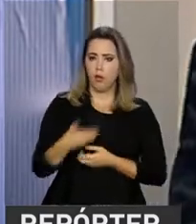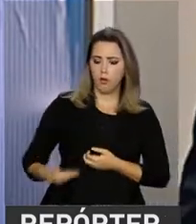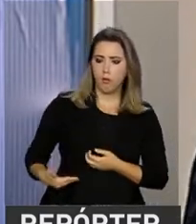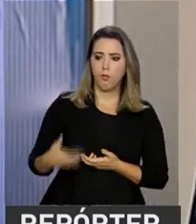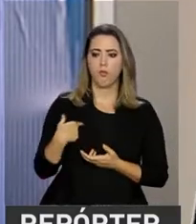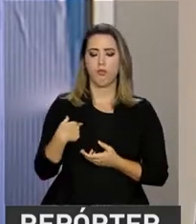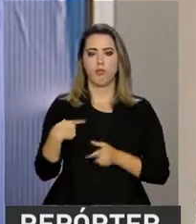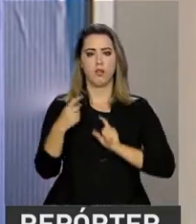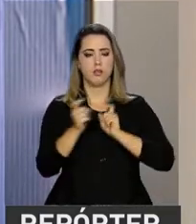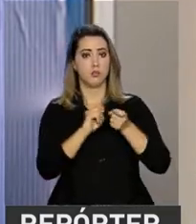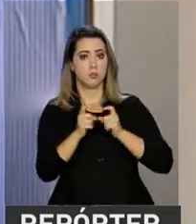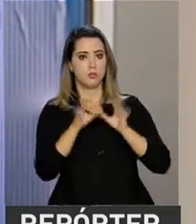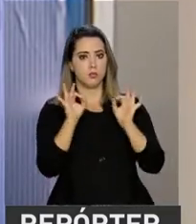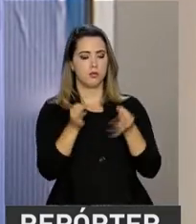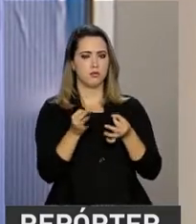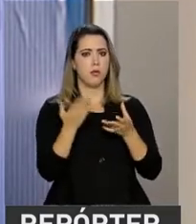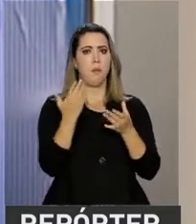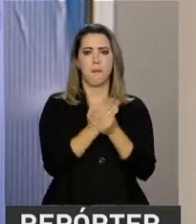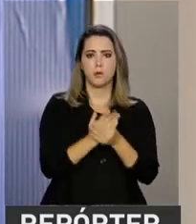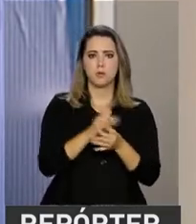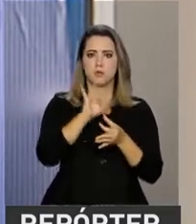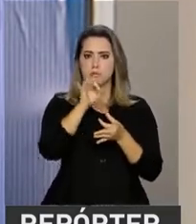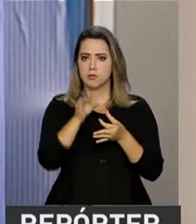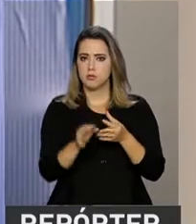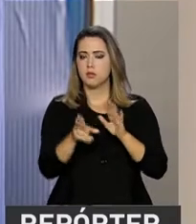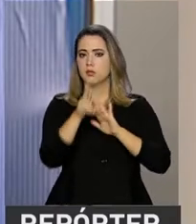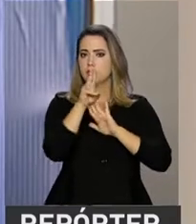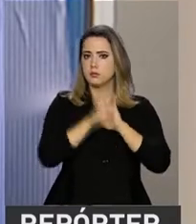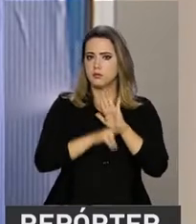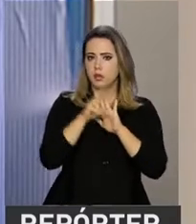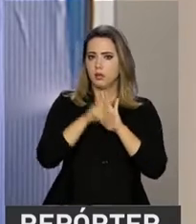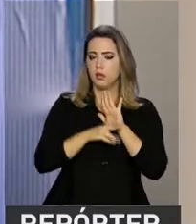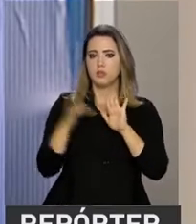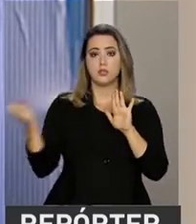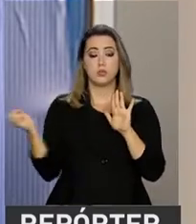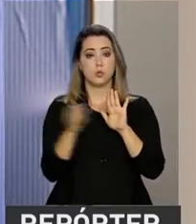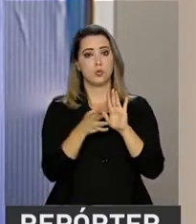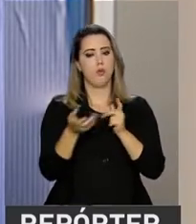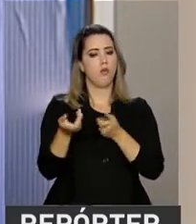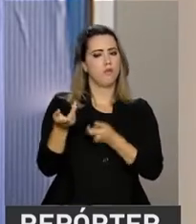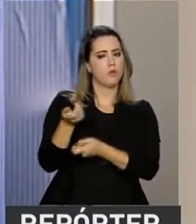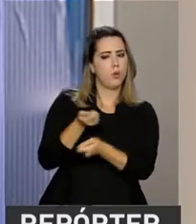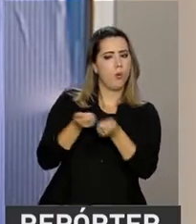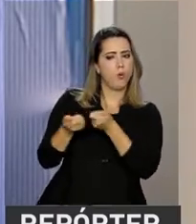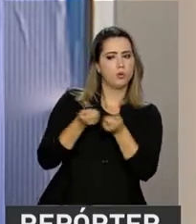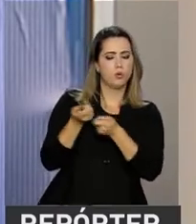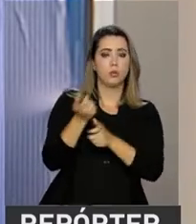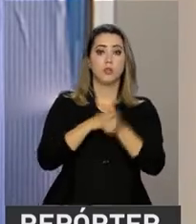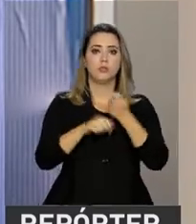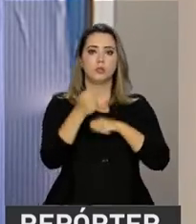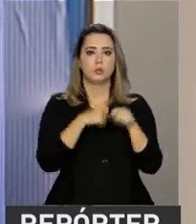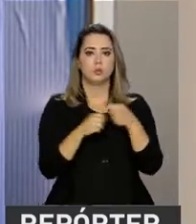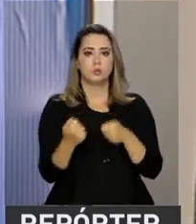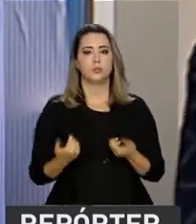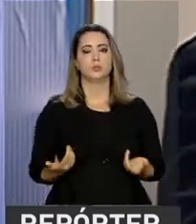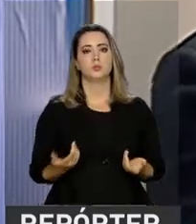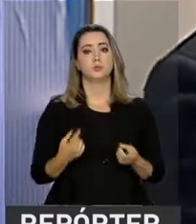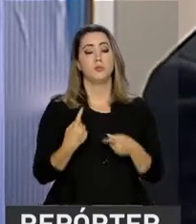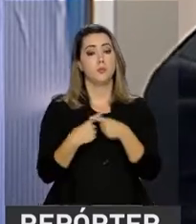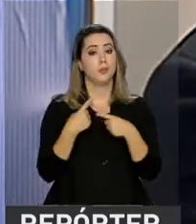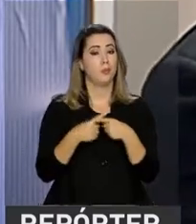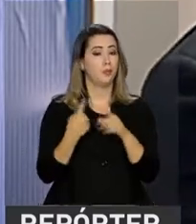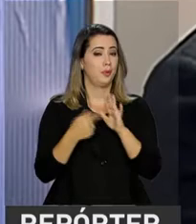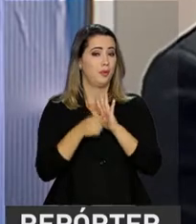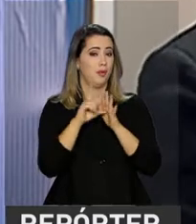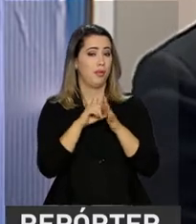de procedimentos, de regras, e, sobretudo, de organização econômica financeira. do programa que